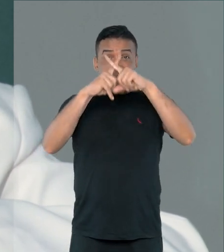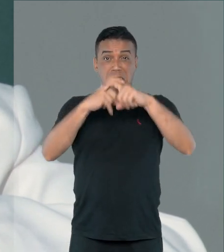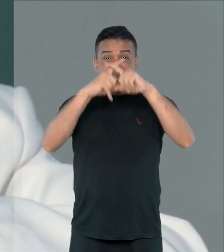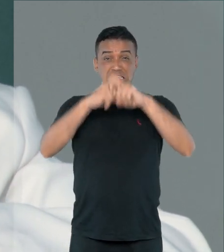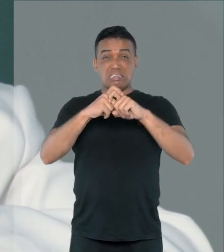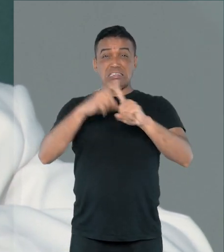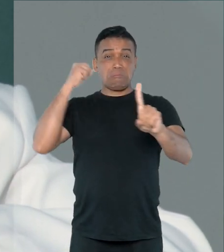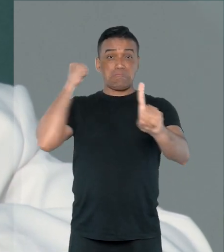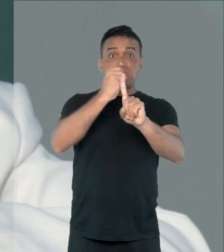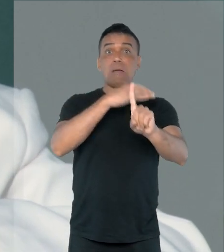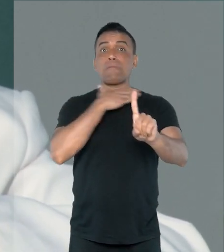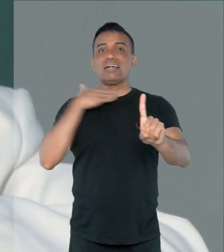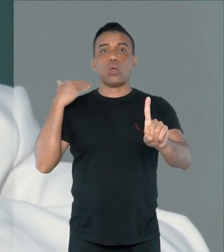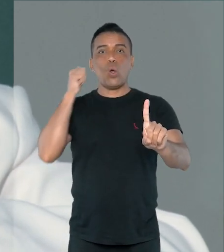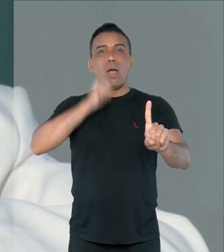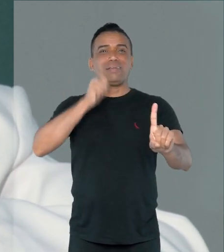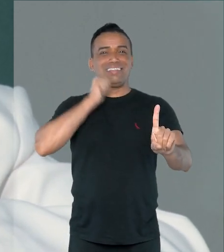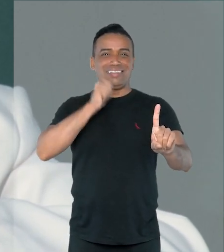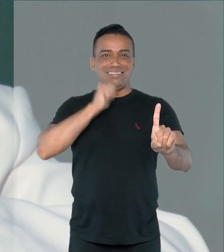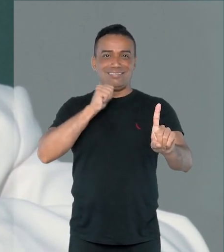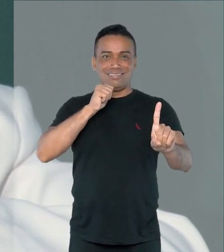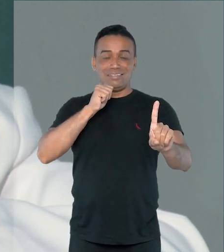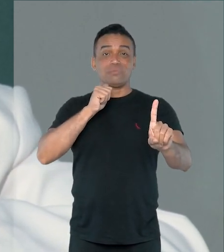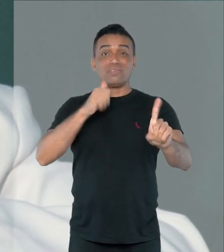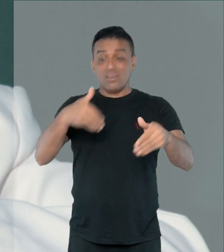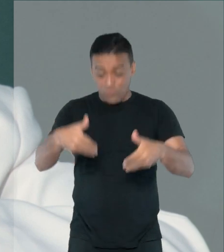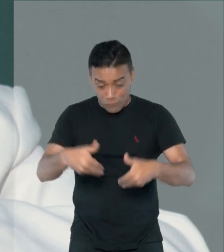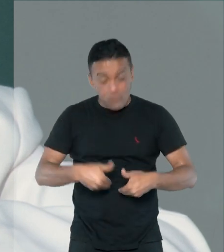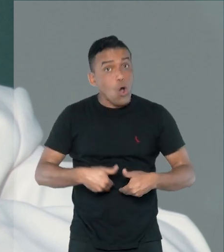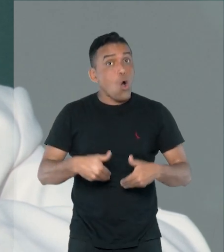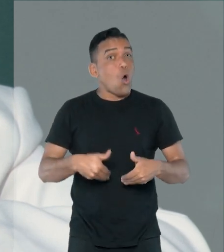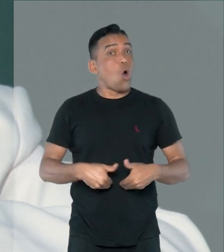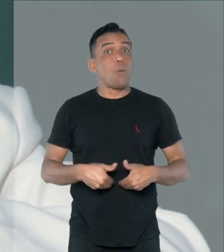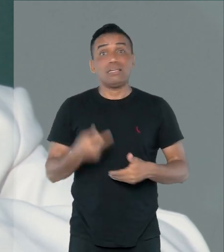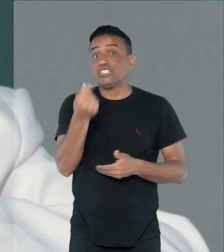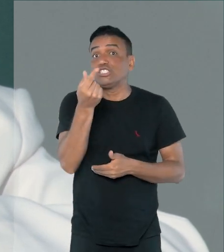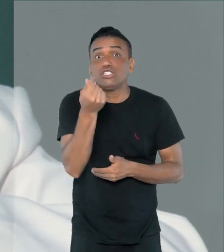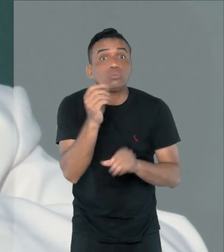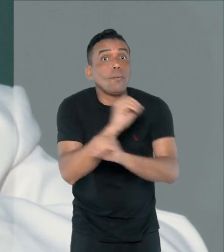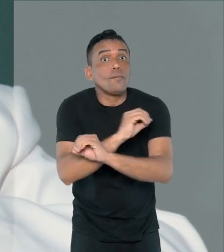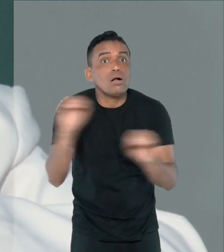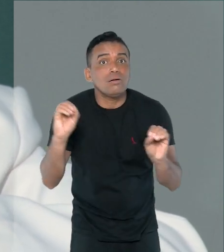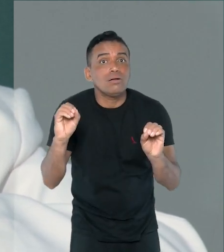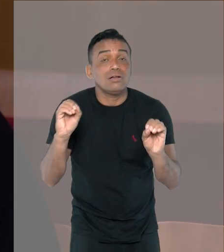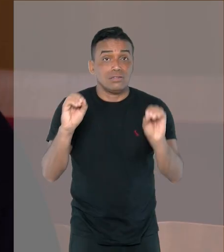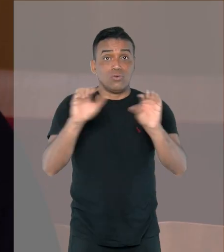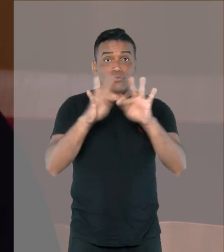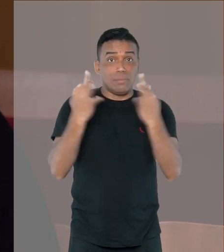A fome que eles passam, porque eles ficam sem dinheiro também. A família da Pia, depois que Dom Luiz